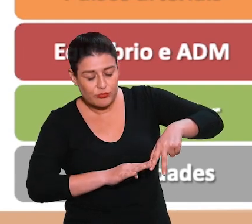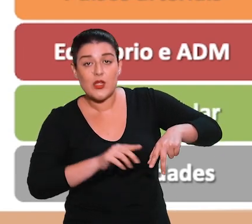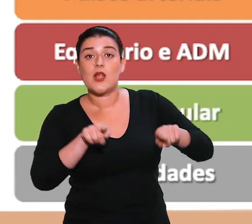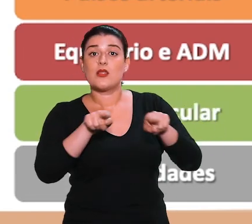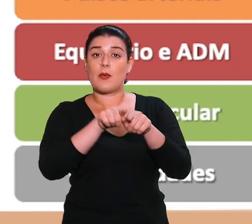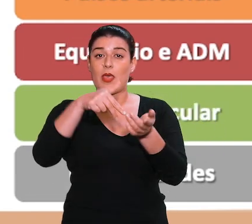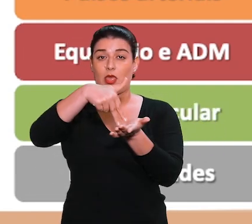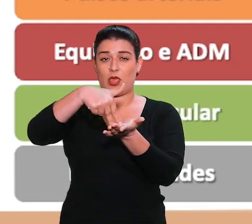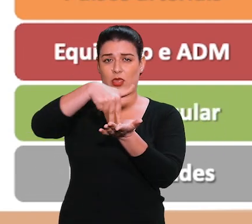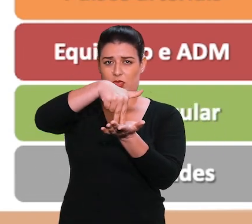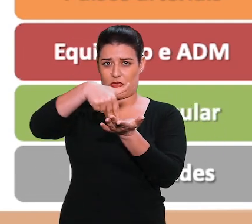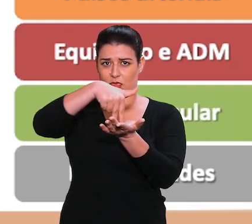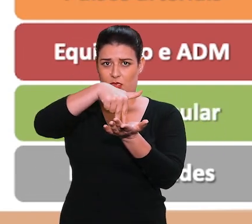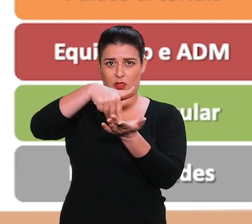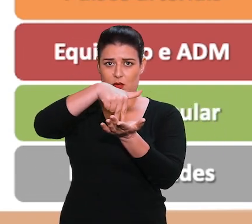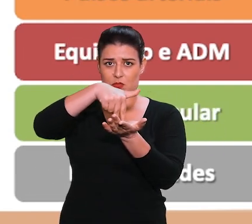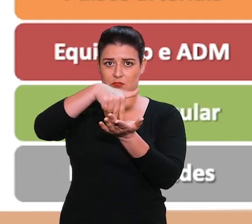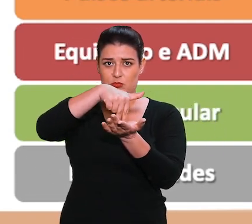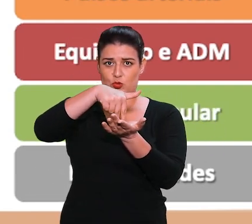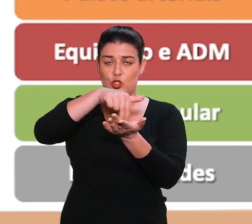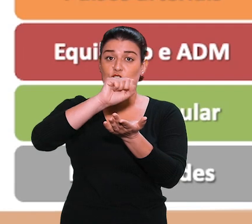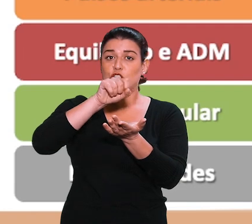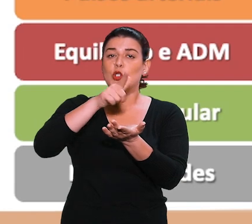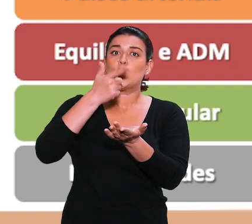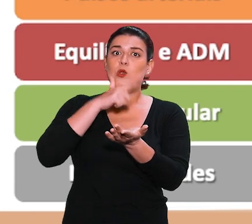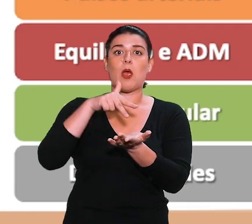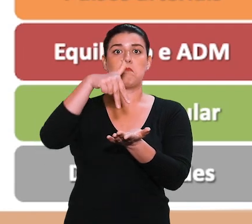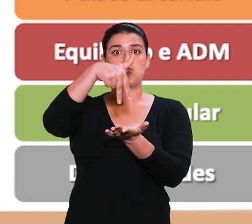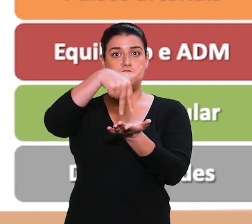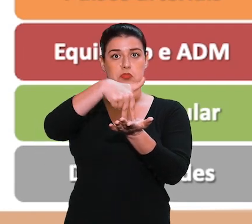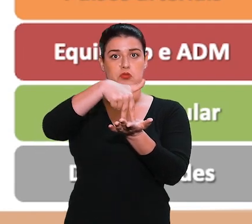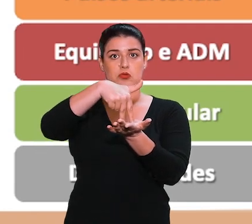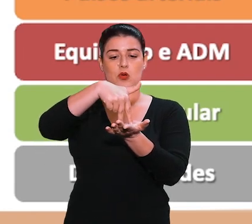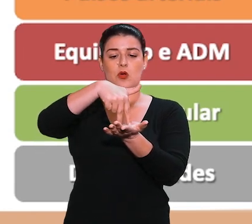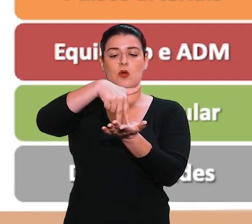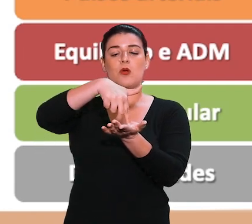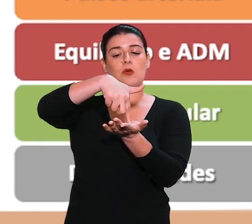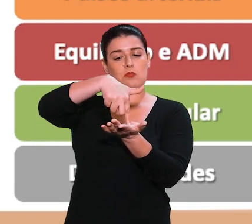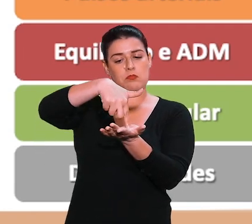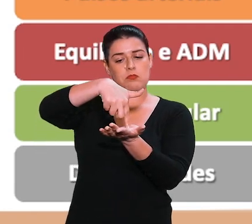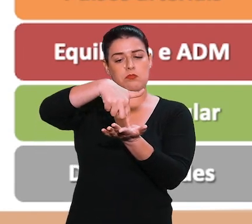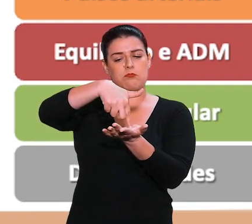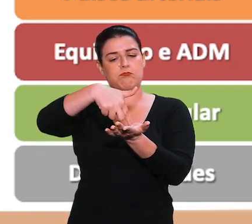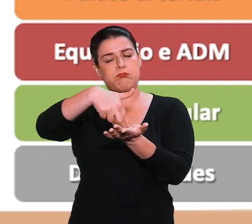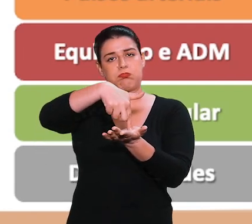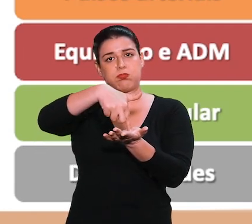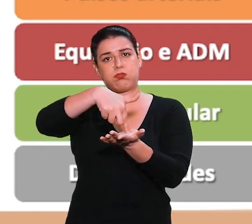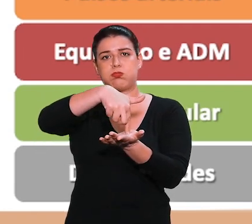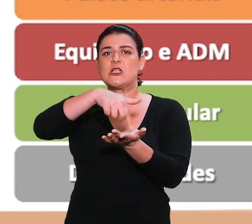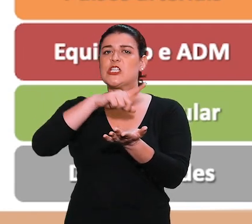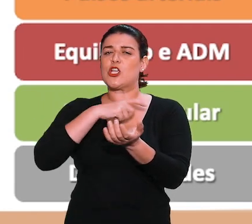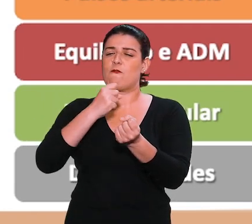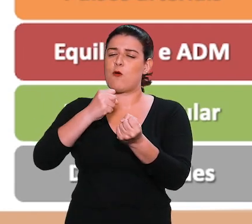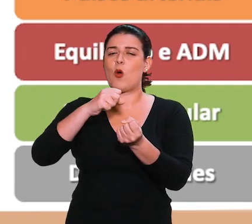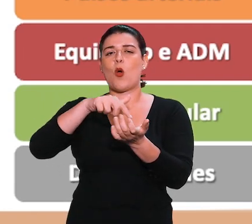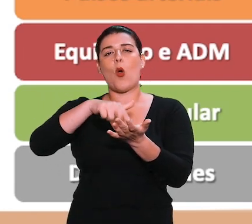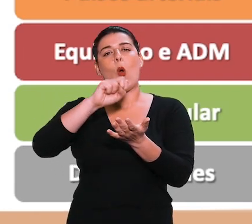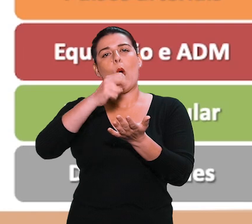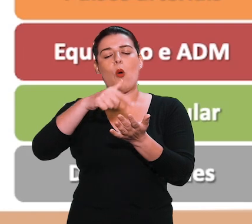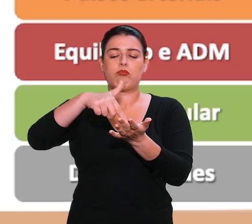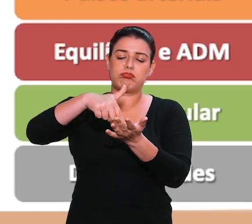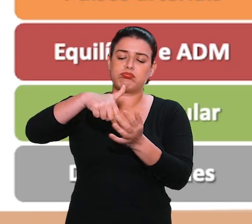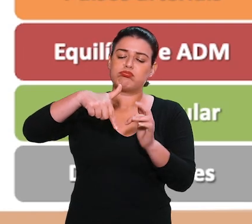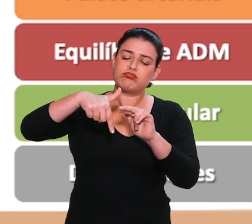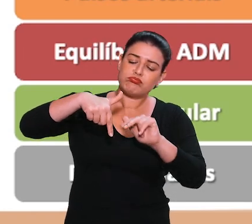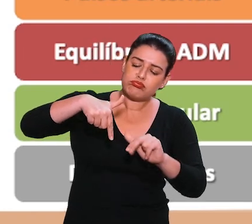equilíbrio, se ele consegue se sustentar utilizando o membro preservado, a força, e se ele tem alguma outra deformidade,